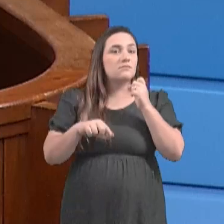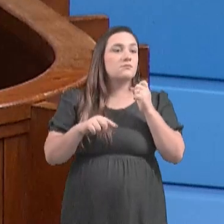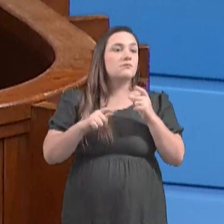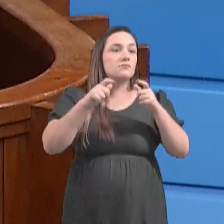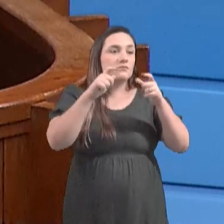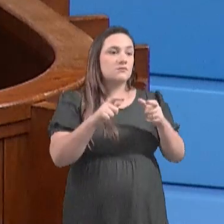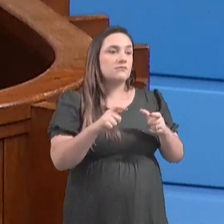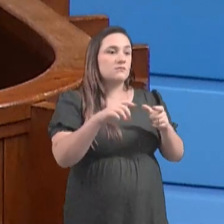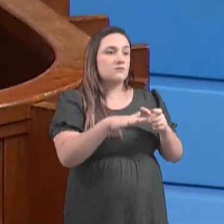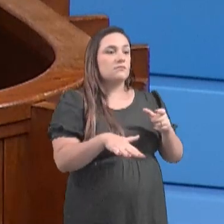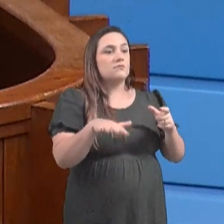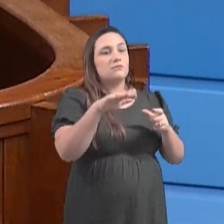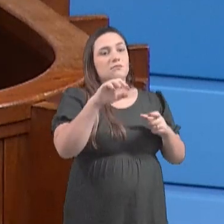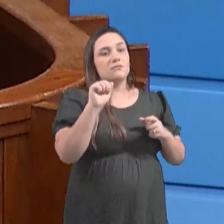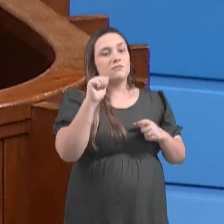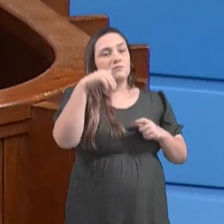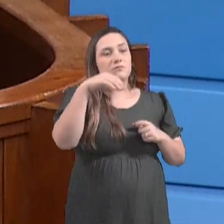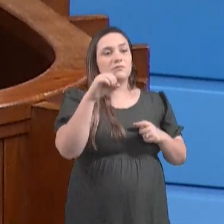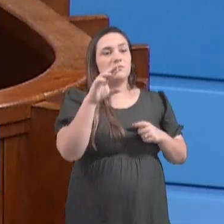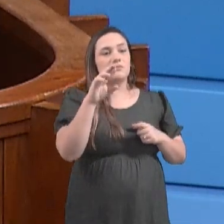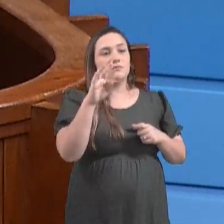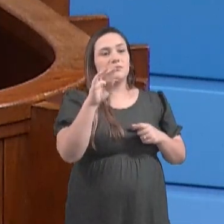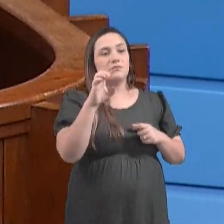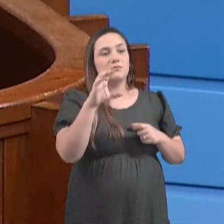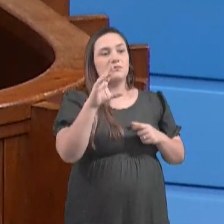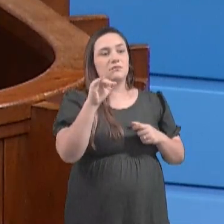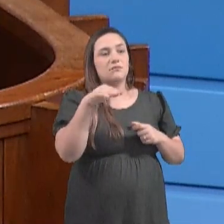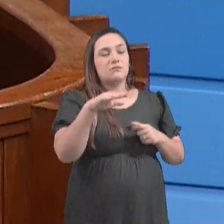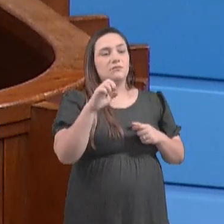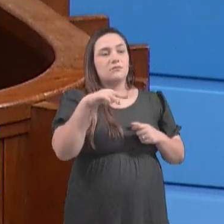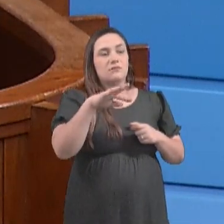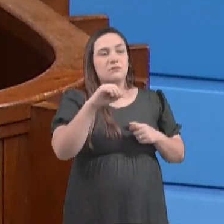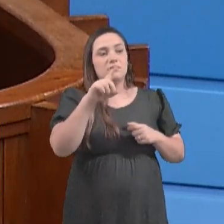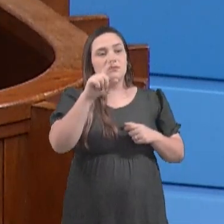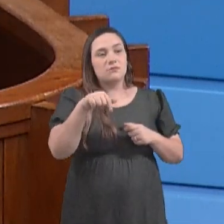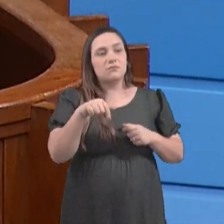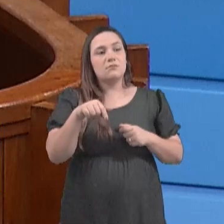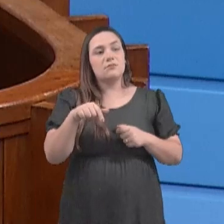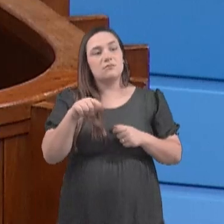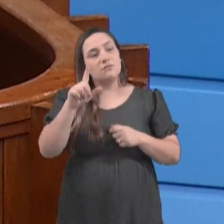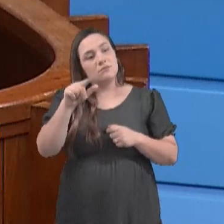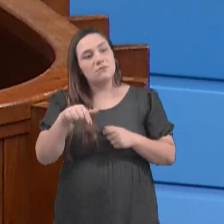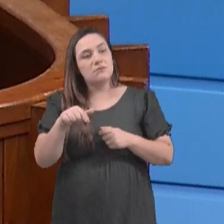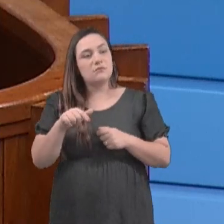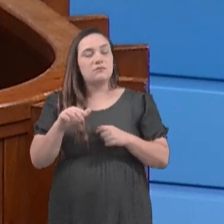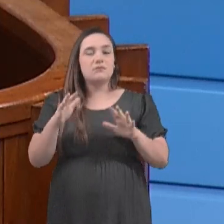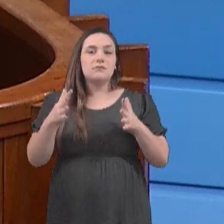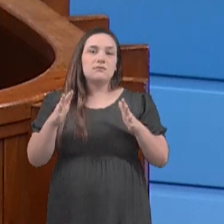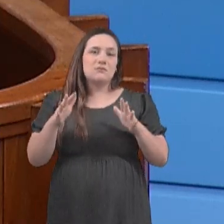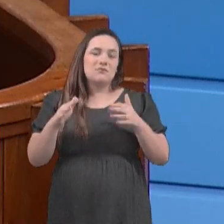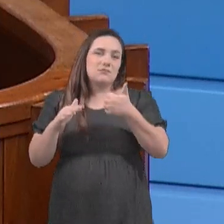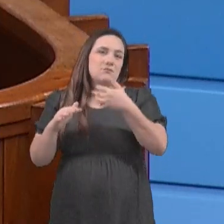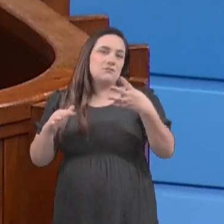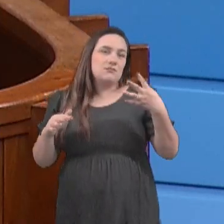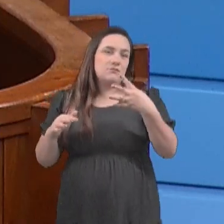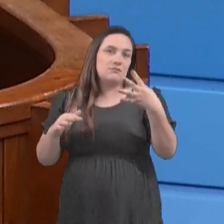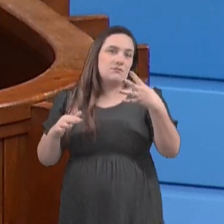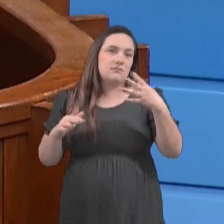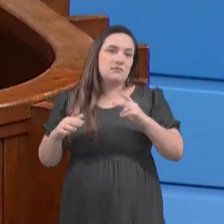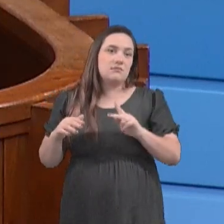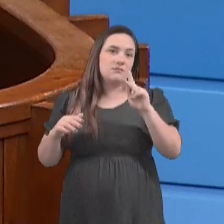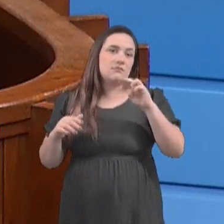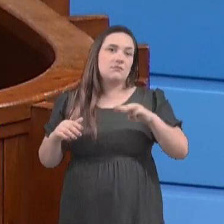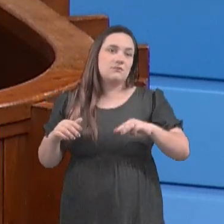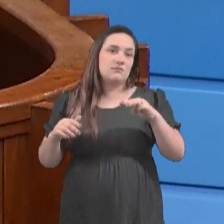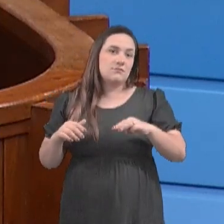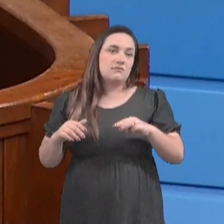aqui do Parque do Prosa, da nossa reserva, que essa zona de amortecimento são cerca de 14